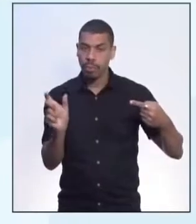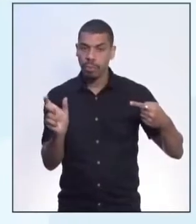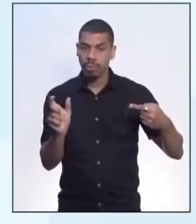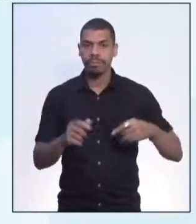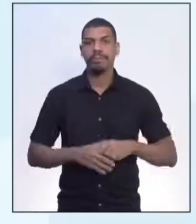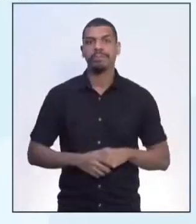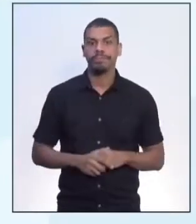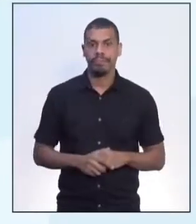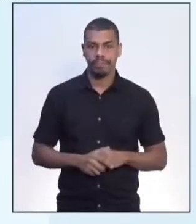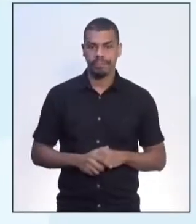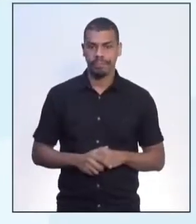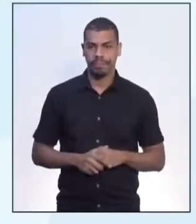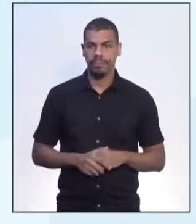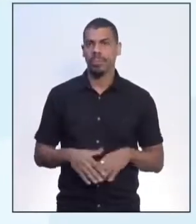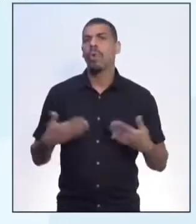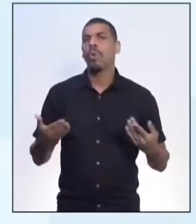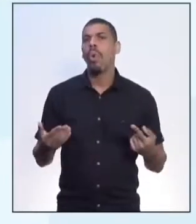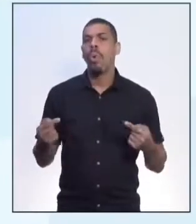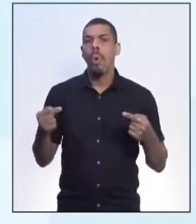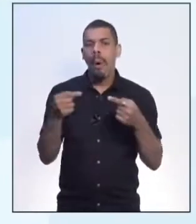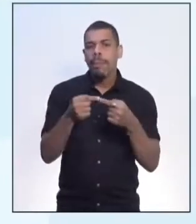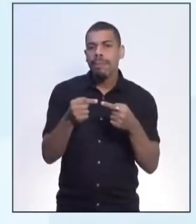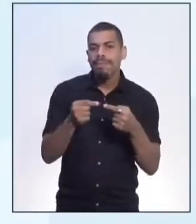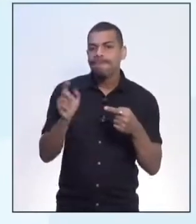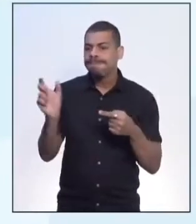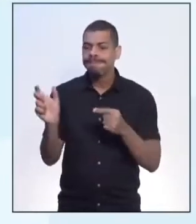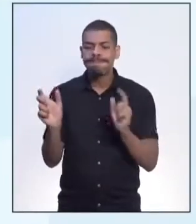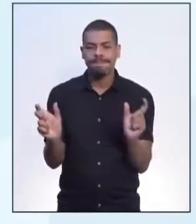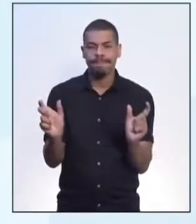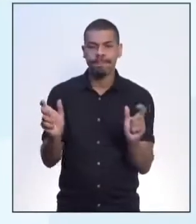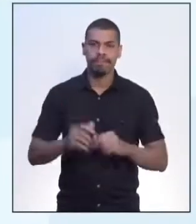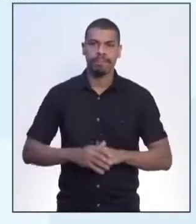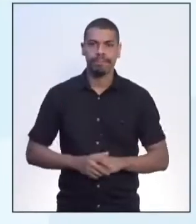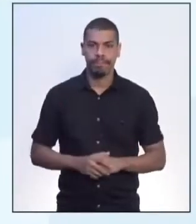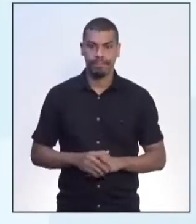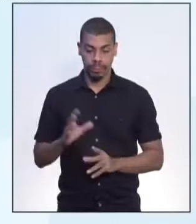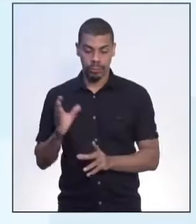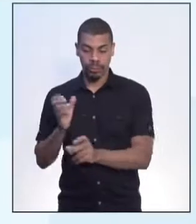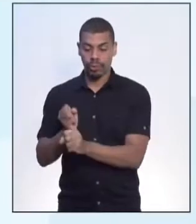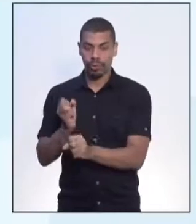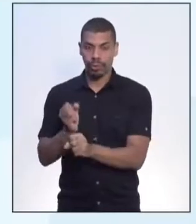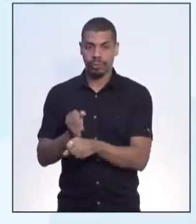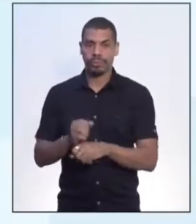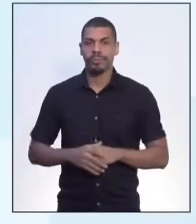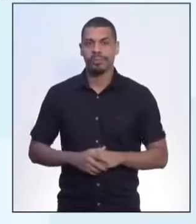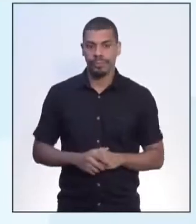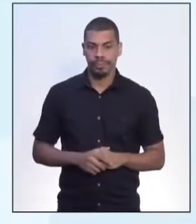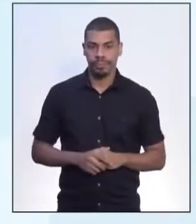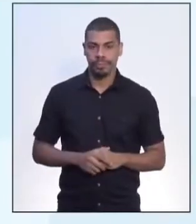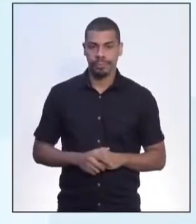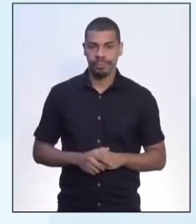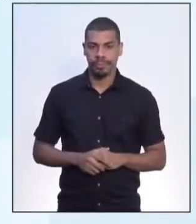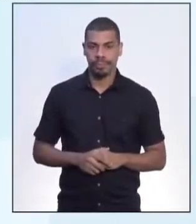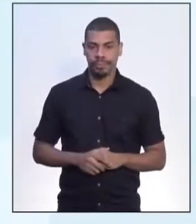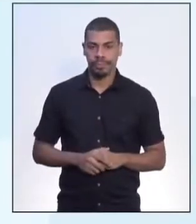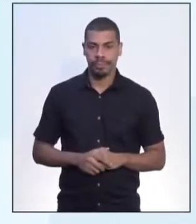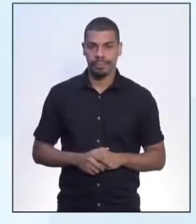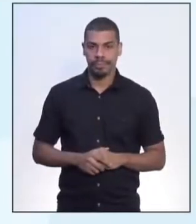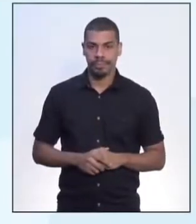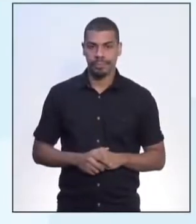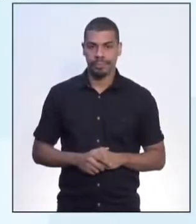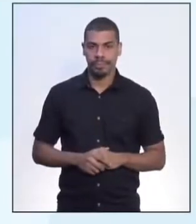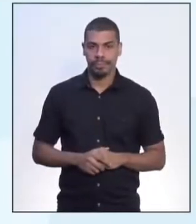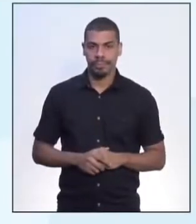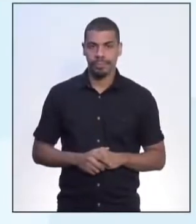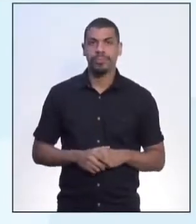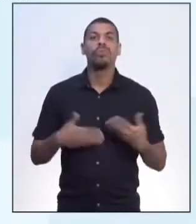have breakfast. Qual é o link word que eu vou usar? Eu vou usar um de adição. Eu quero unir I have breakfast com I go to